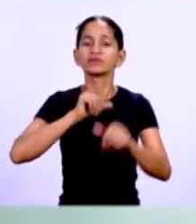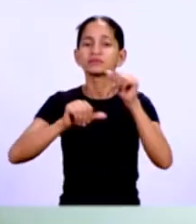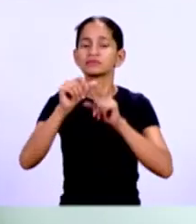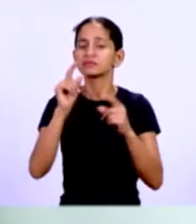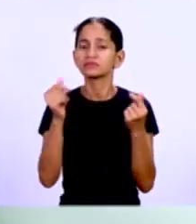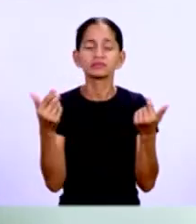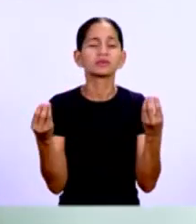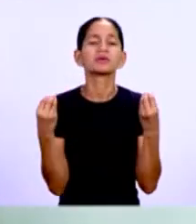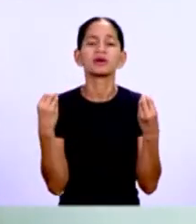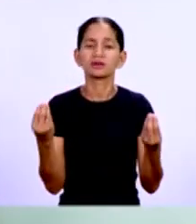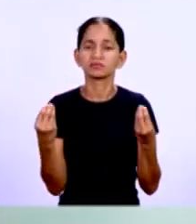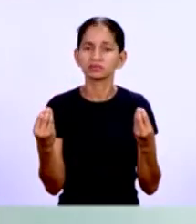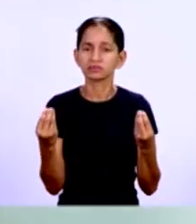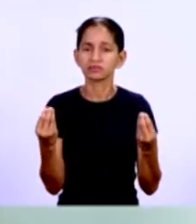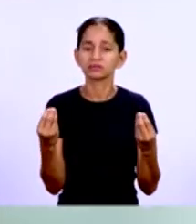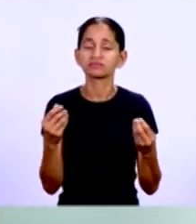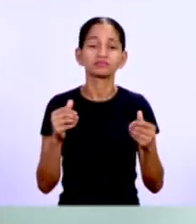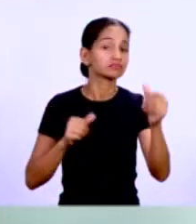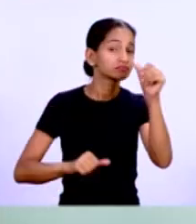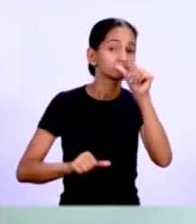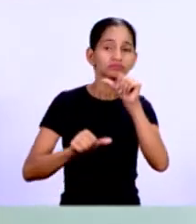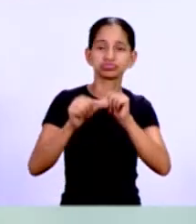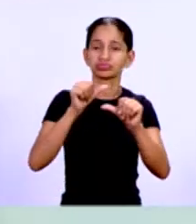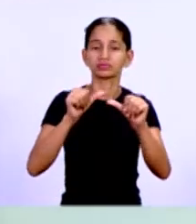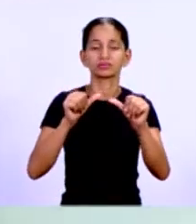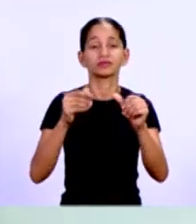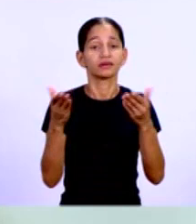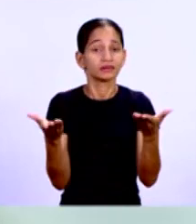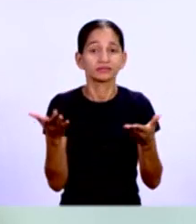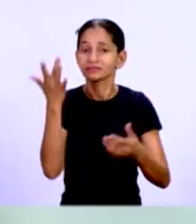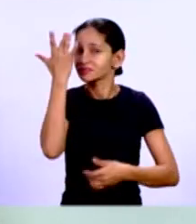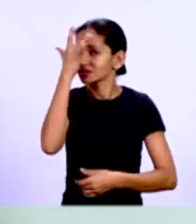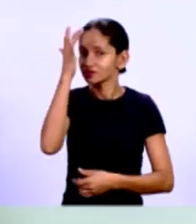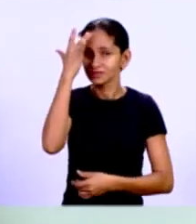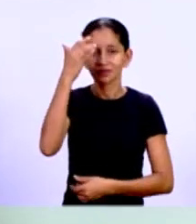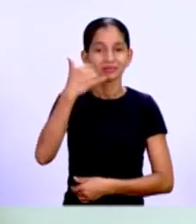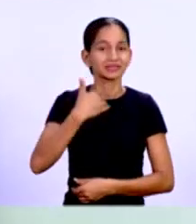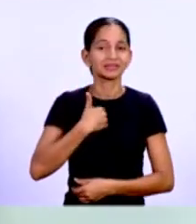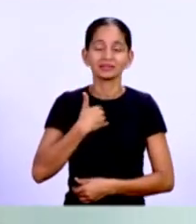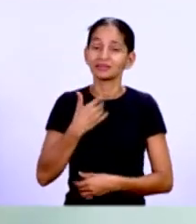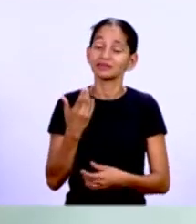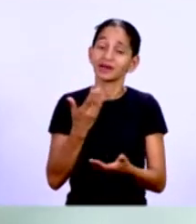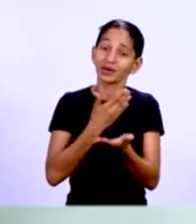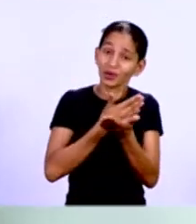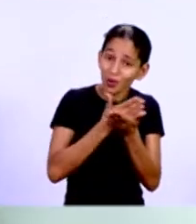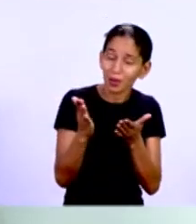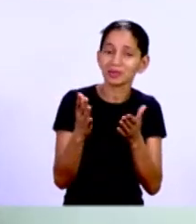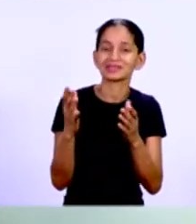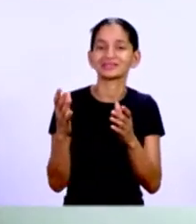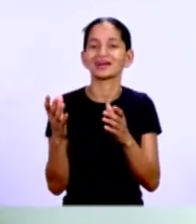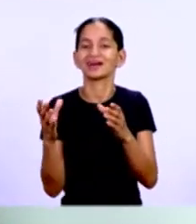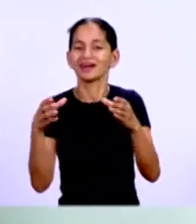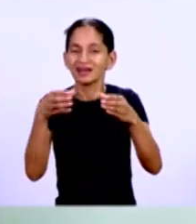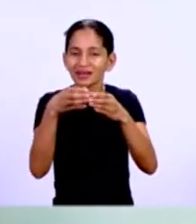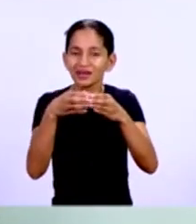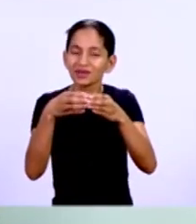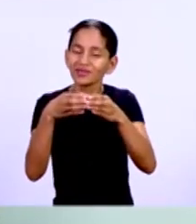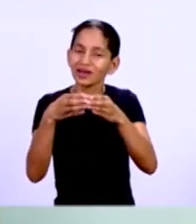tem um funcionário para ela. Aquilo ali é um risco sistemático que vai sair do sistema e vai começar a entrar na empresa, né?